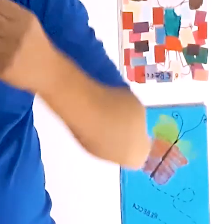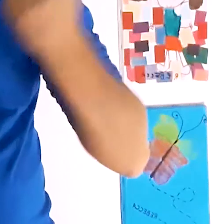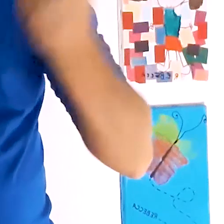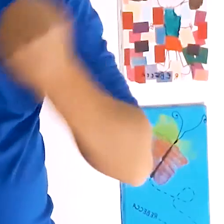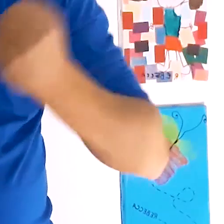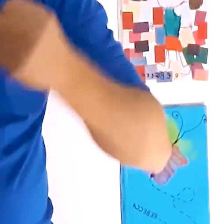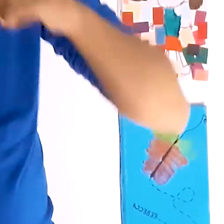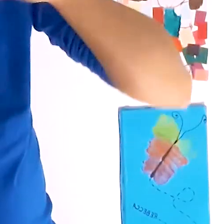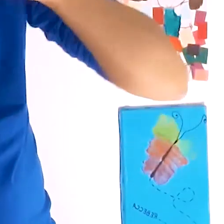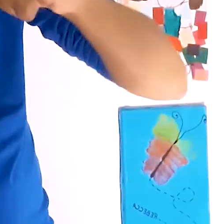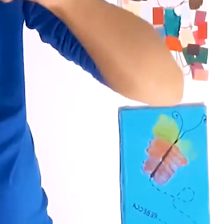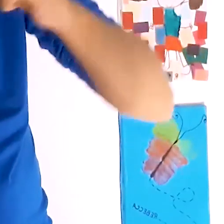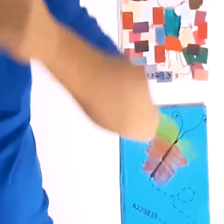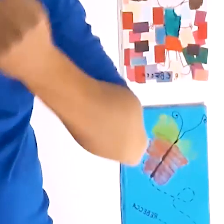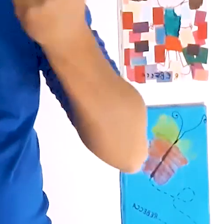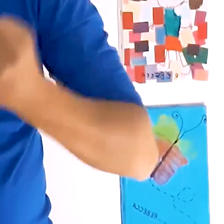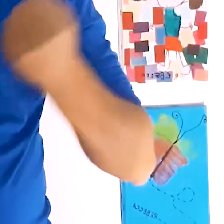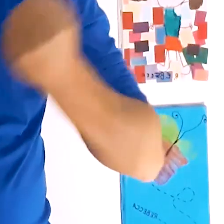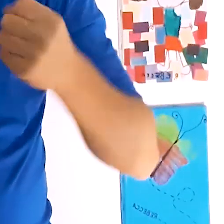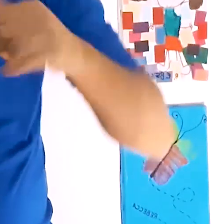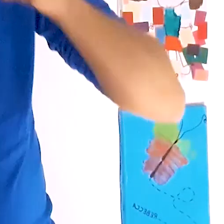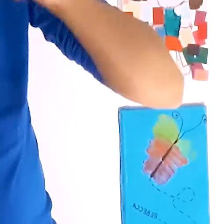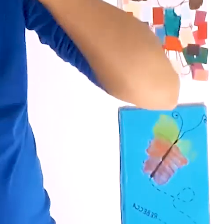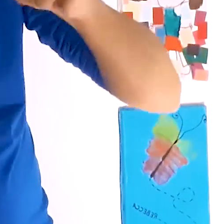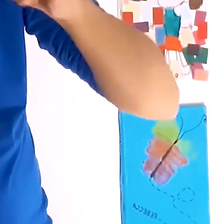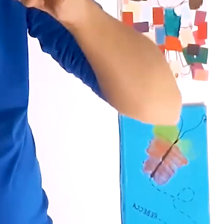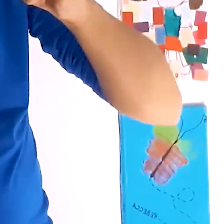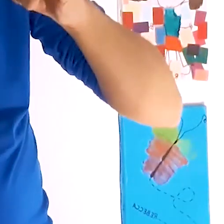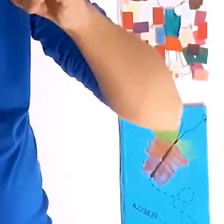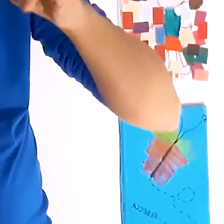Carro elétrico. Carro elétrico.